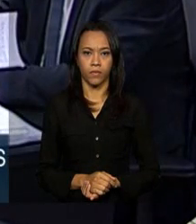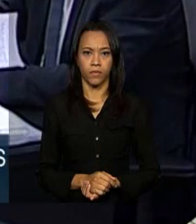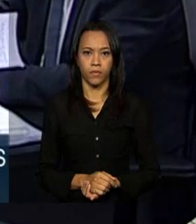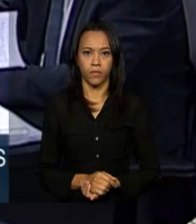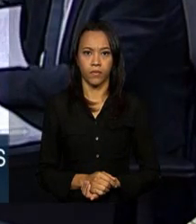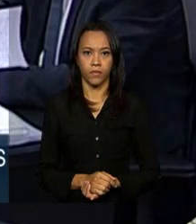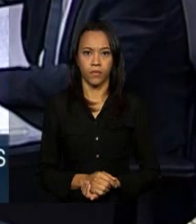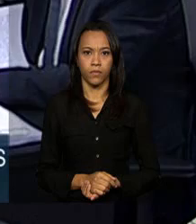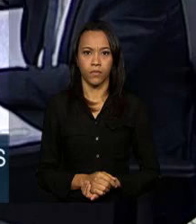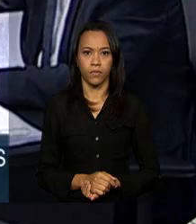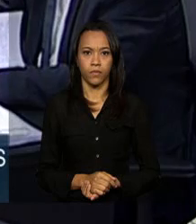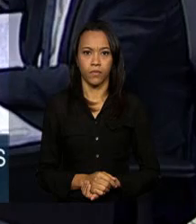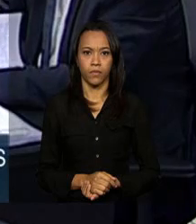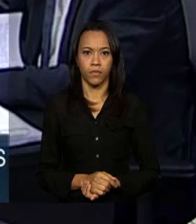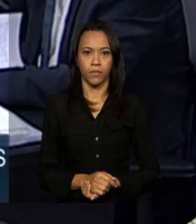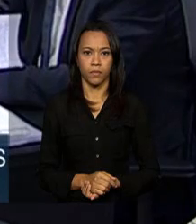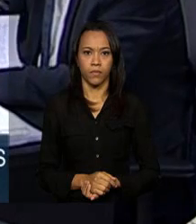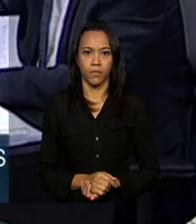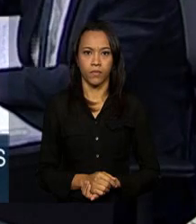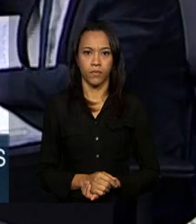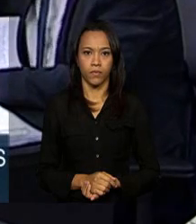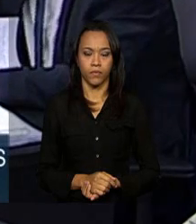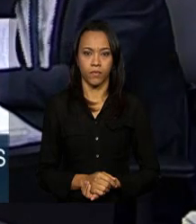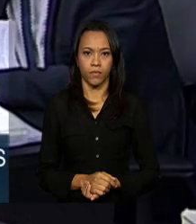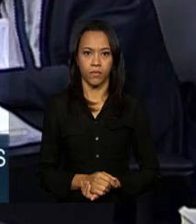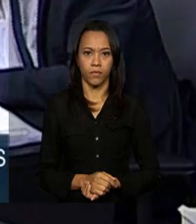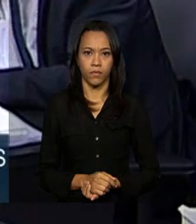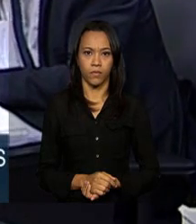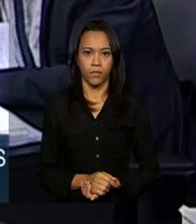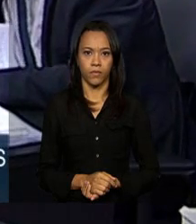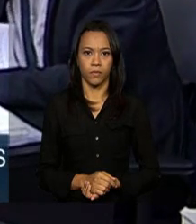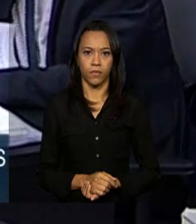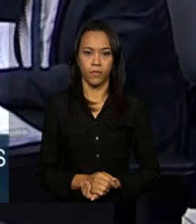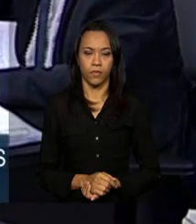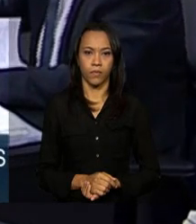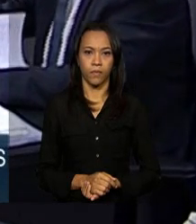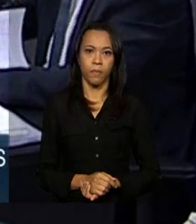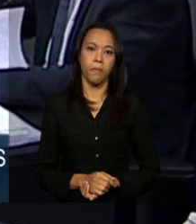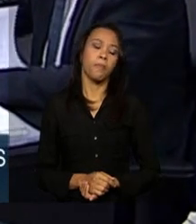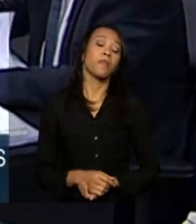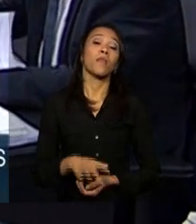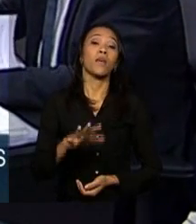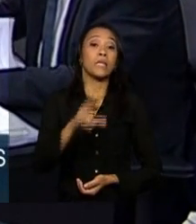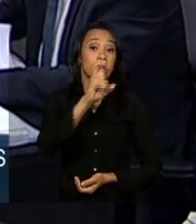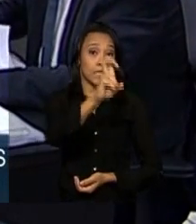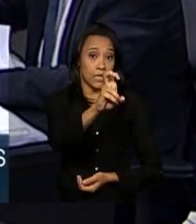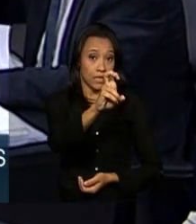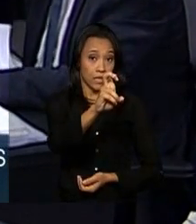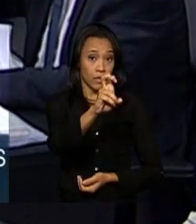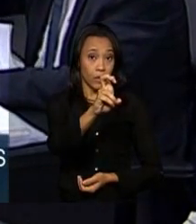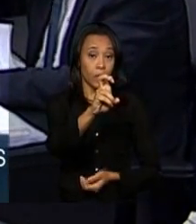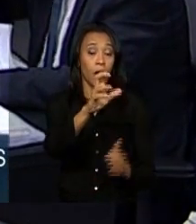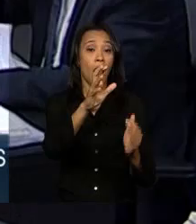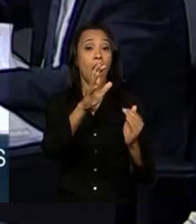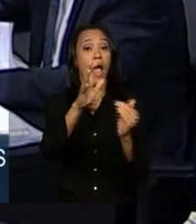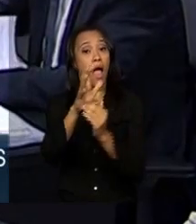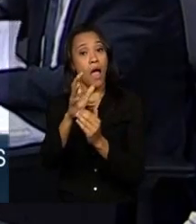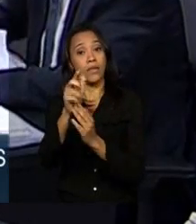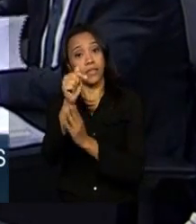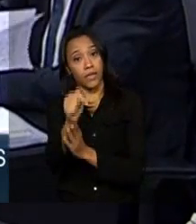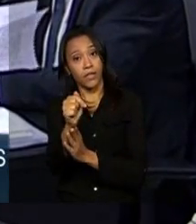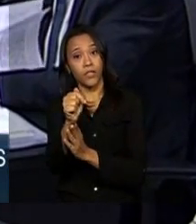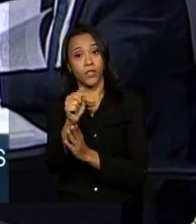passado tá funcionando aqui bom mas é de de 5 a 75% Tá certo